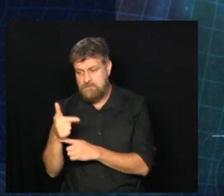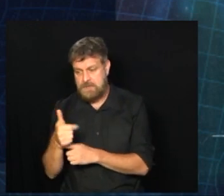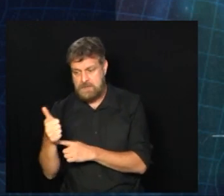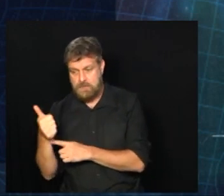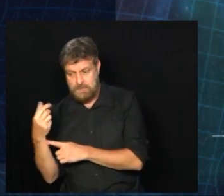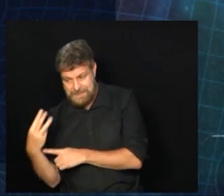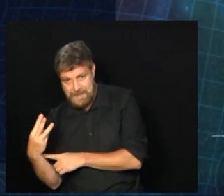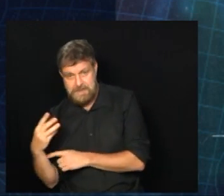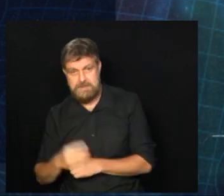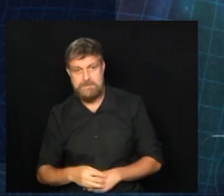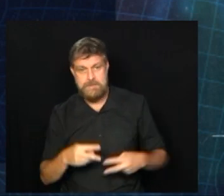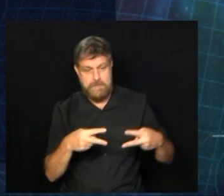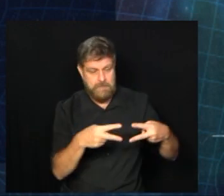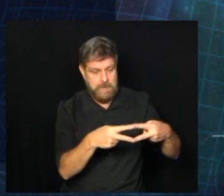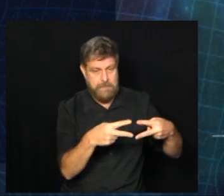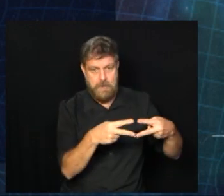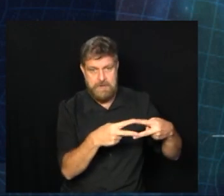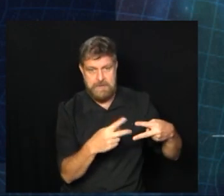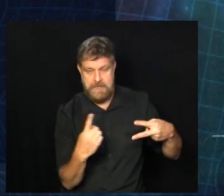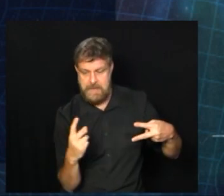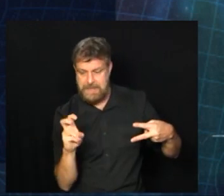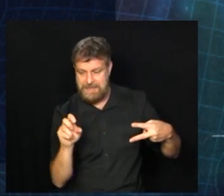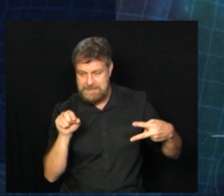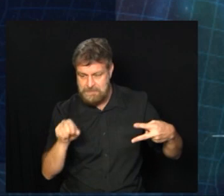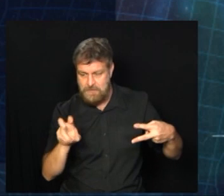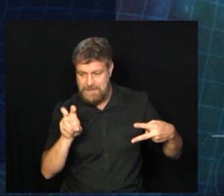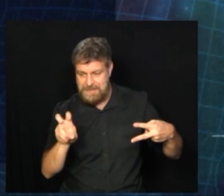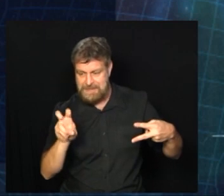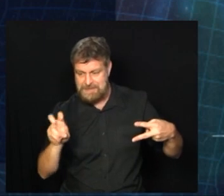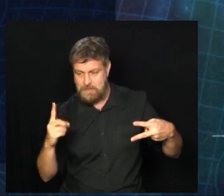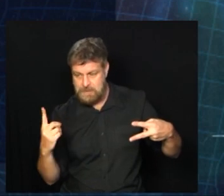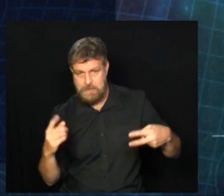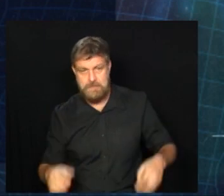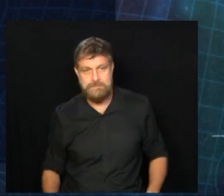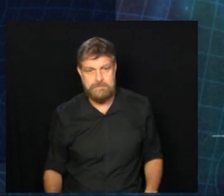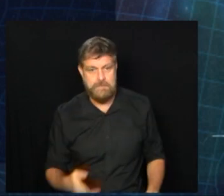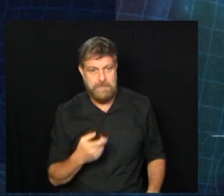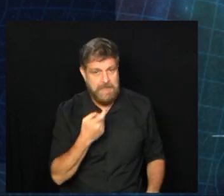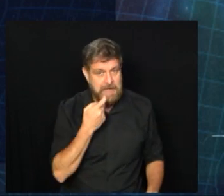23.213, Paulínia, 15.551, Itatiba,